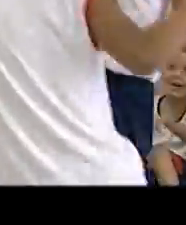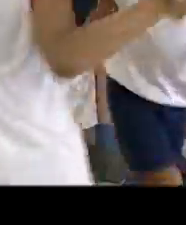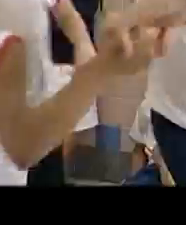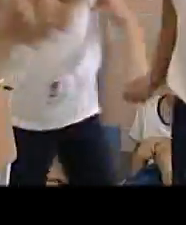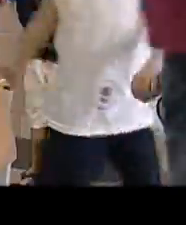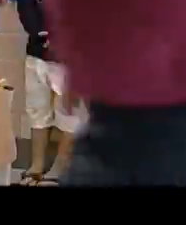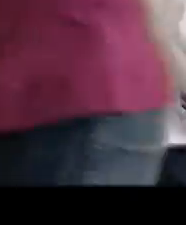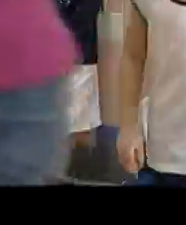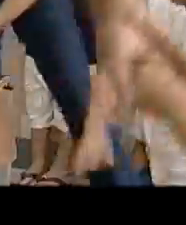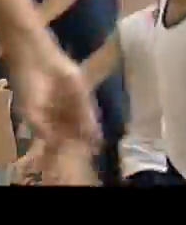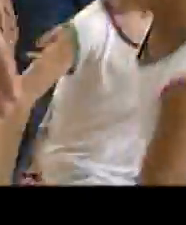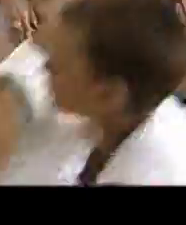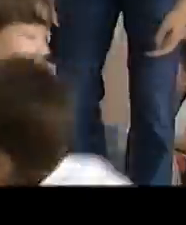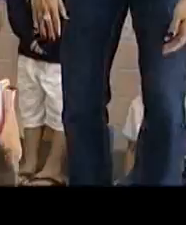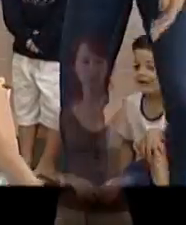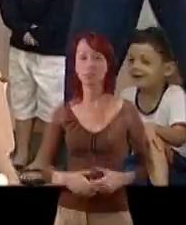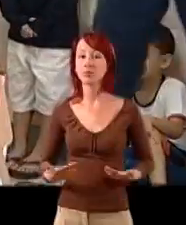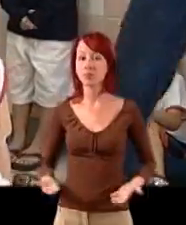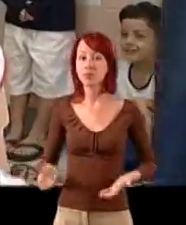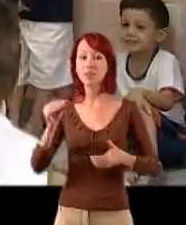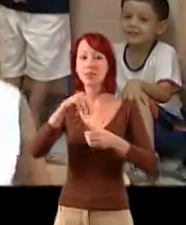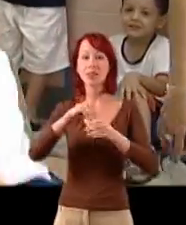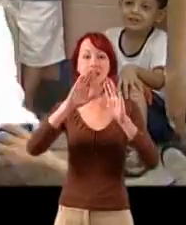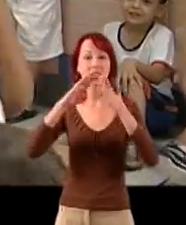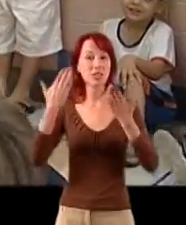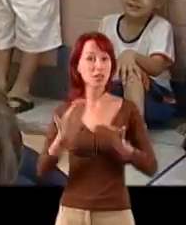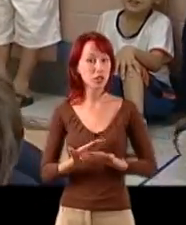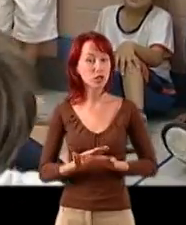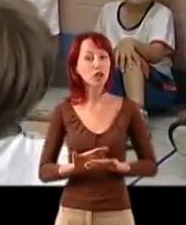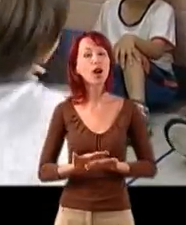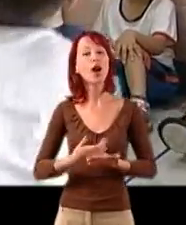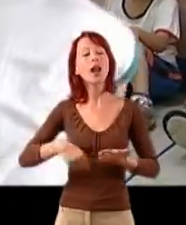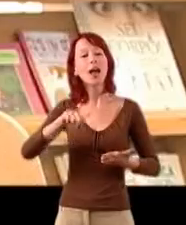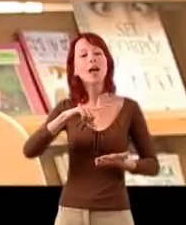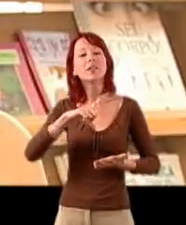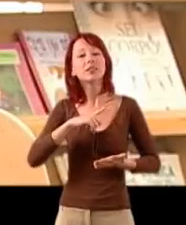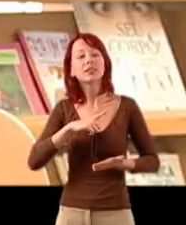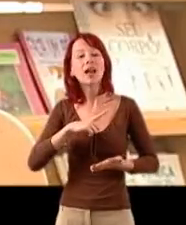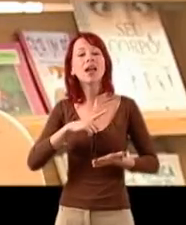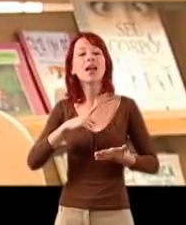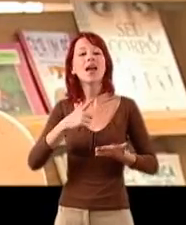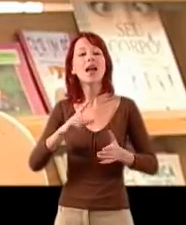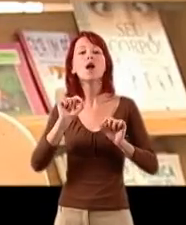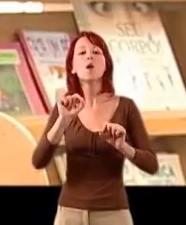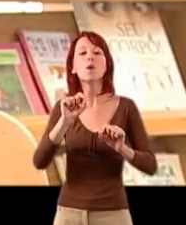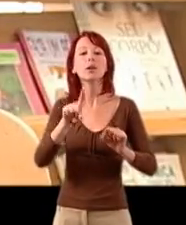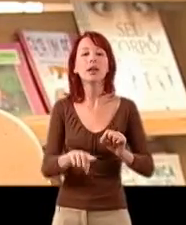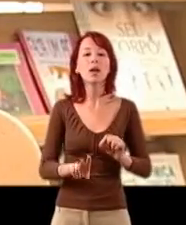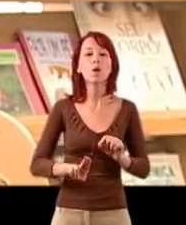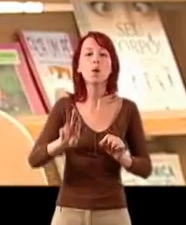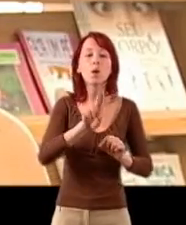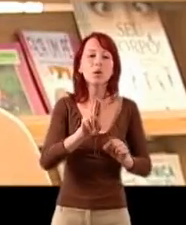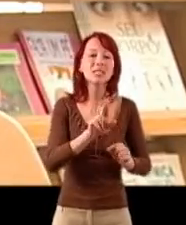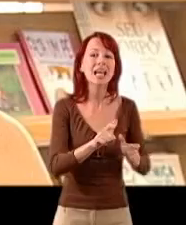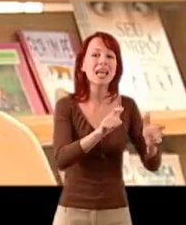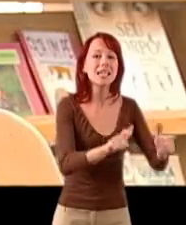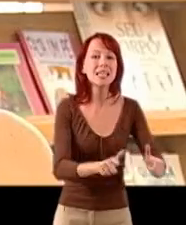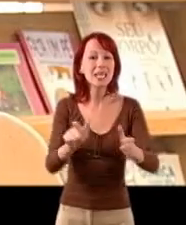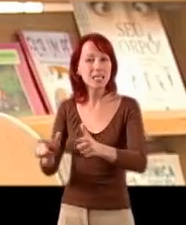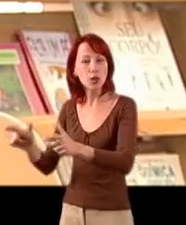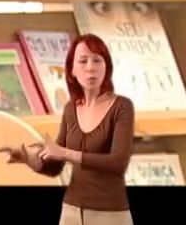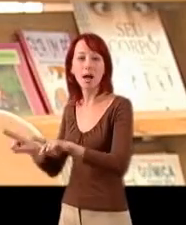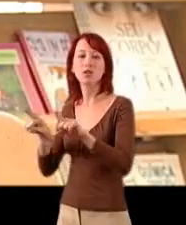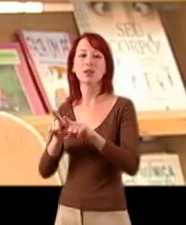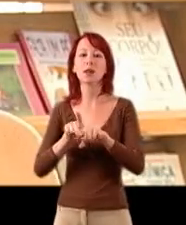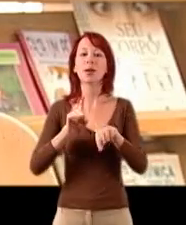pé, pé, já! Na nossa escola, nós temos muito bem estruturada a questão da utilização dos espaços e